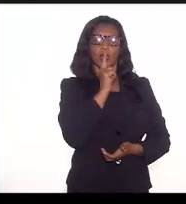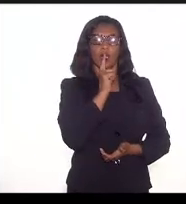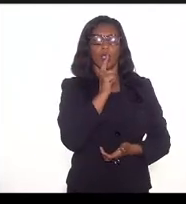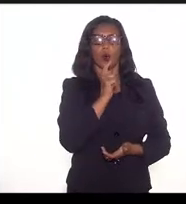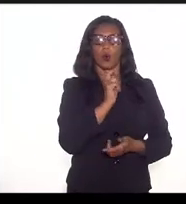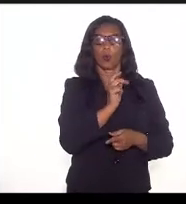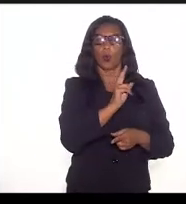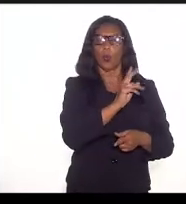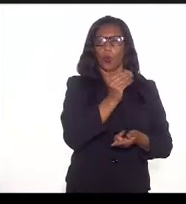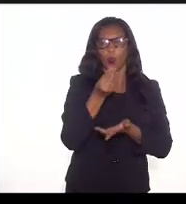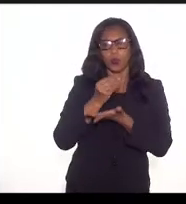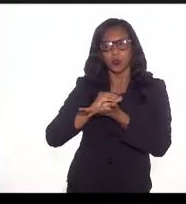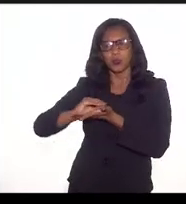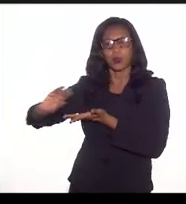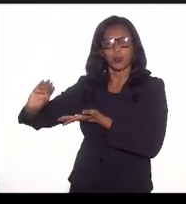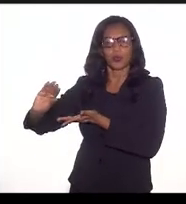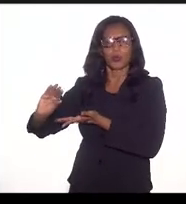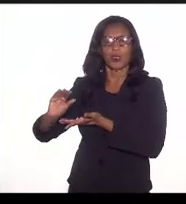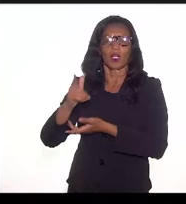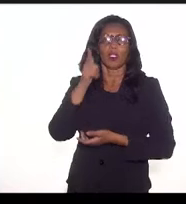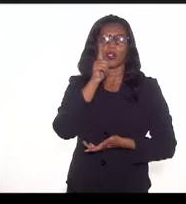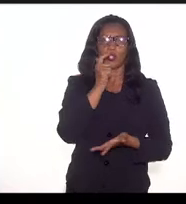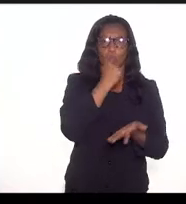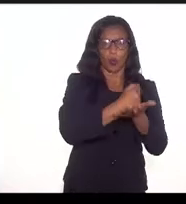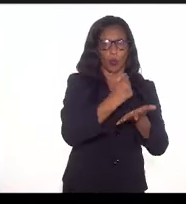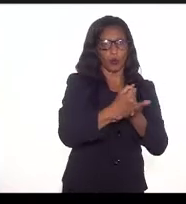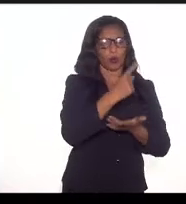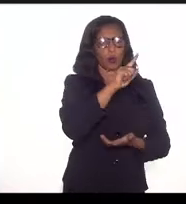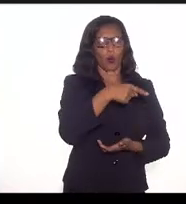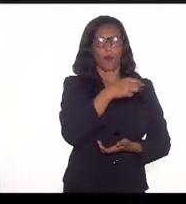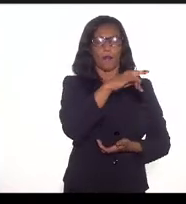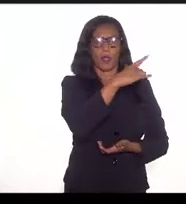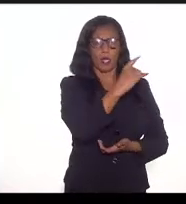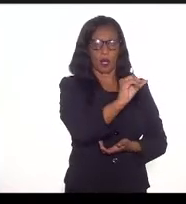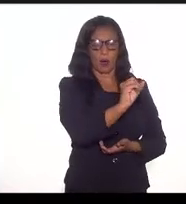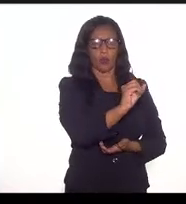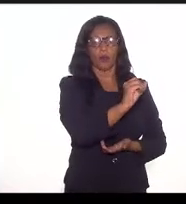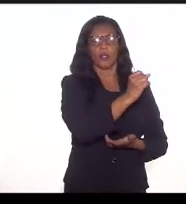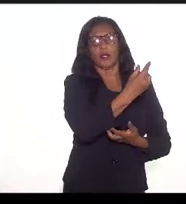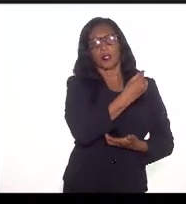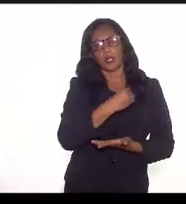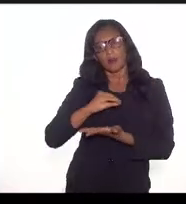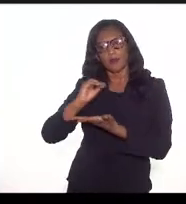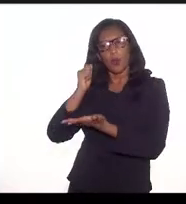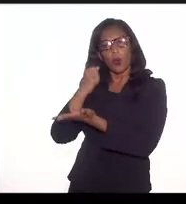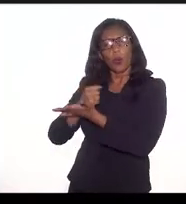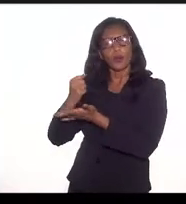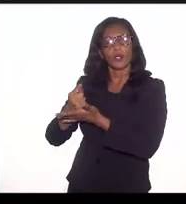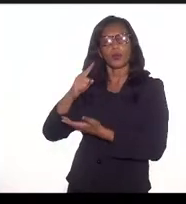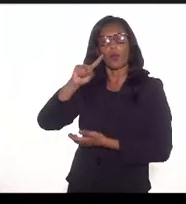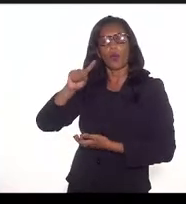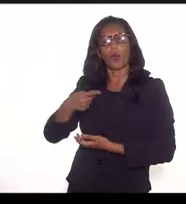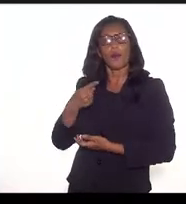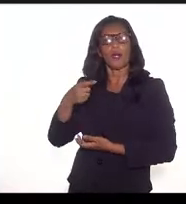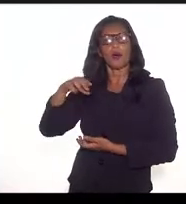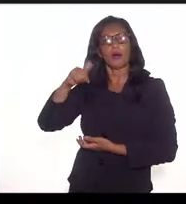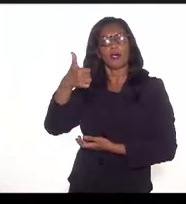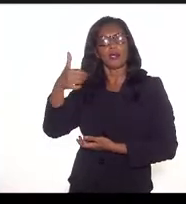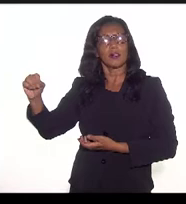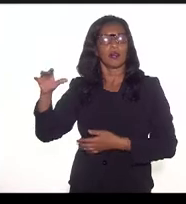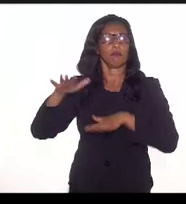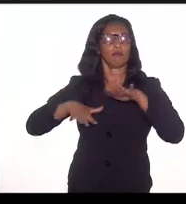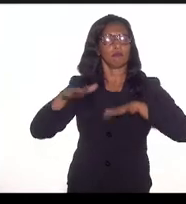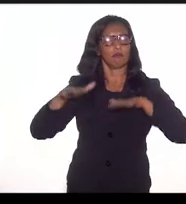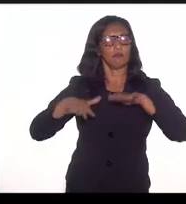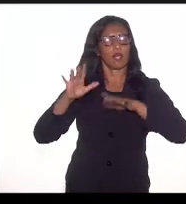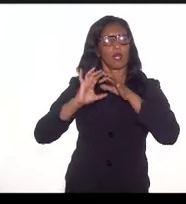aplicação, e a gente contratou 1.300.000 aproximadamente em 2019, e em 2020 a gente contratou 1.100.000 aproximadamente, liberando